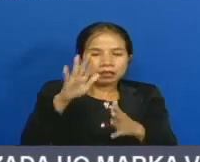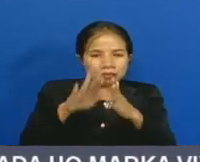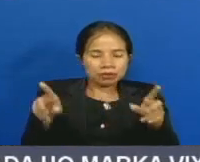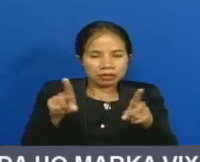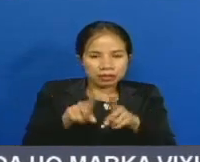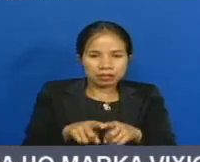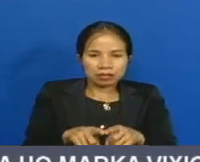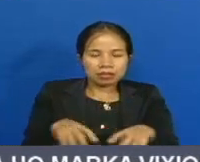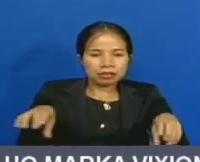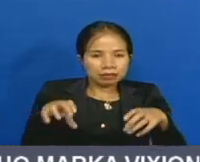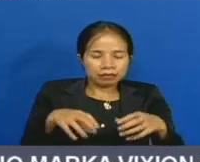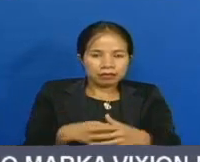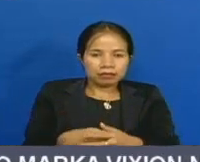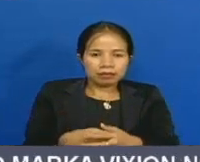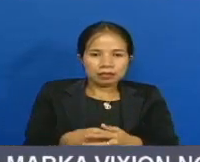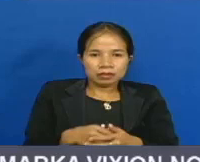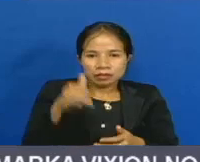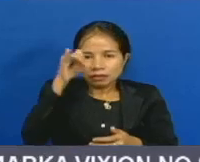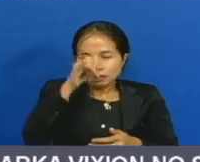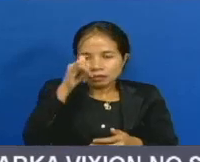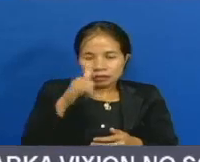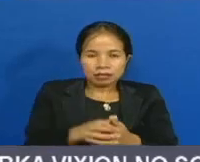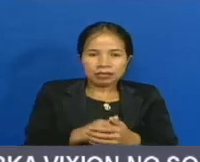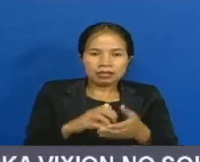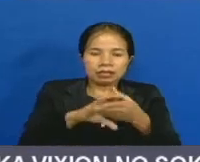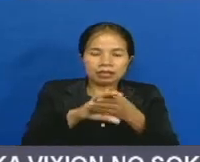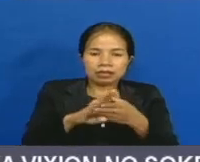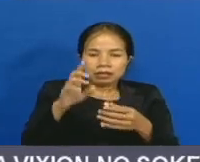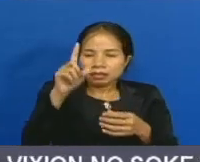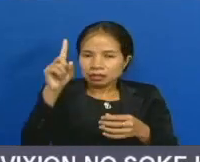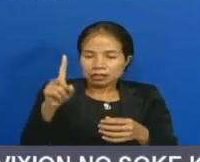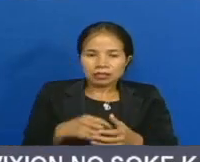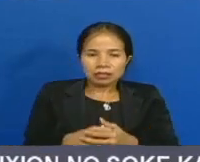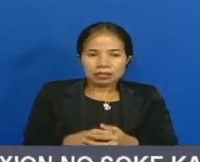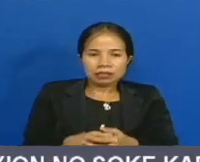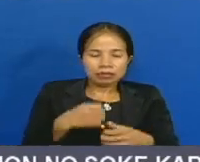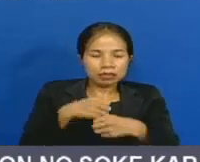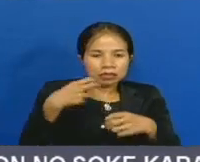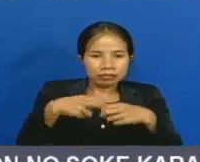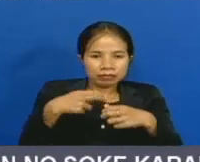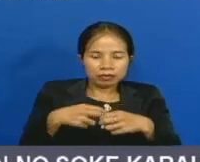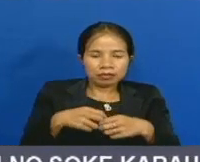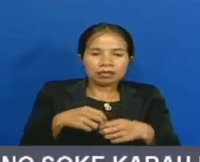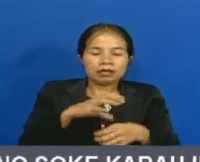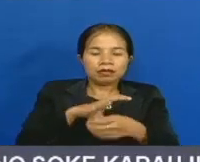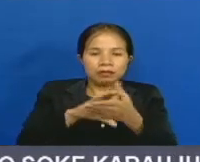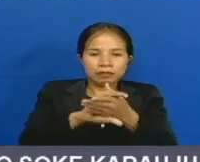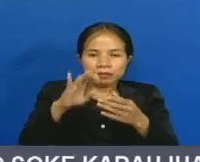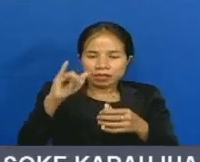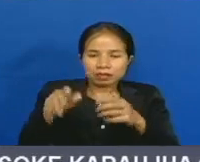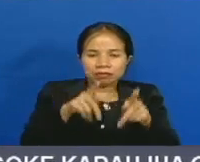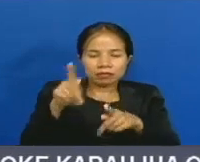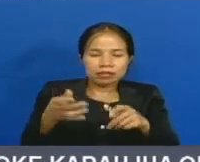Macanesan. Sistema, Câmera Fotografia, Bilhete Identidade e Direito, Rodi Prejudica Produz Bilhete Identidade para Comunidade Sira Ho